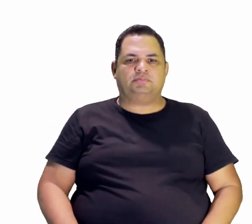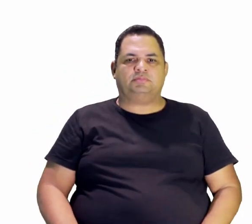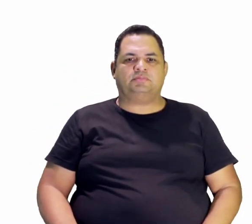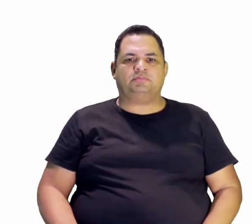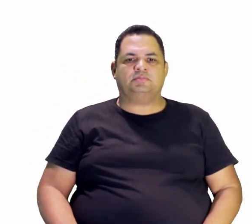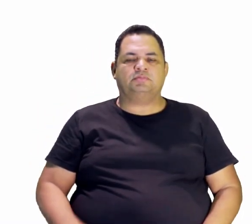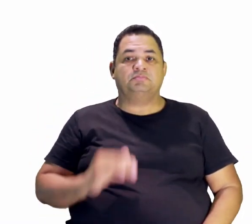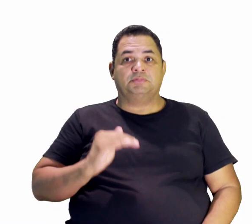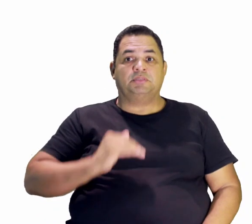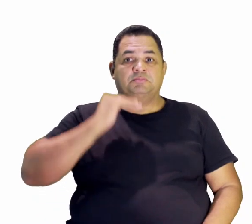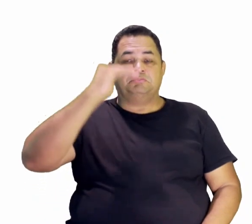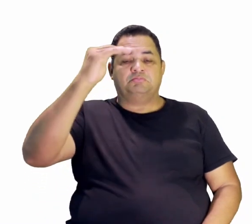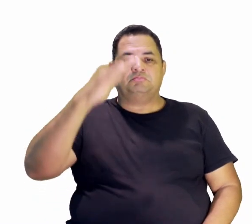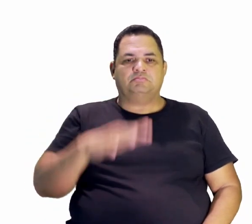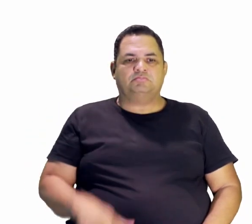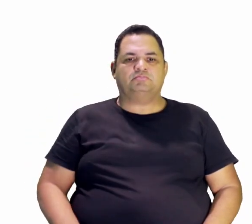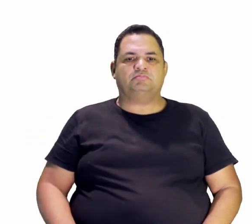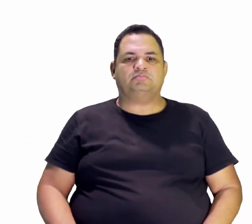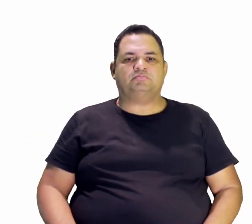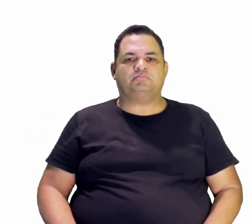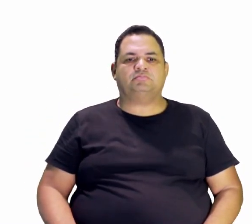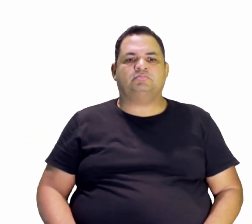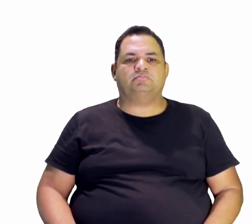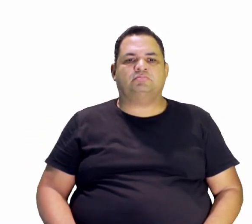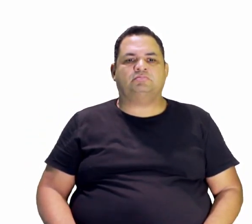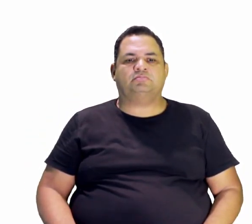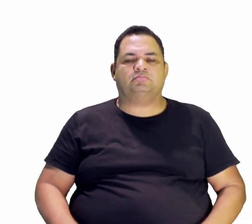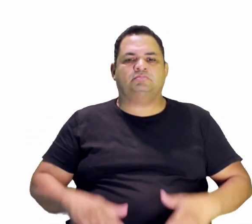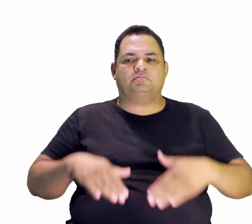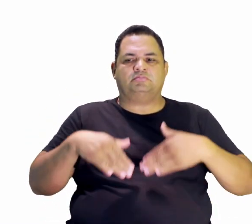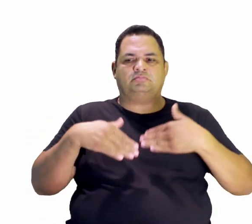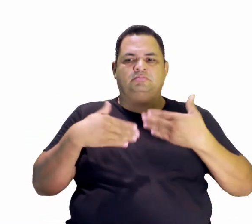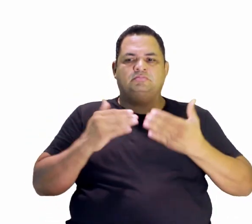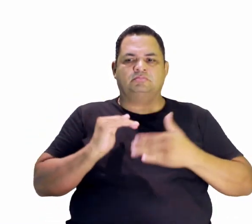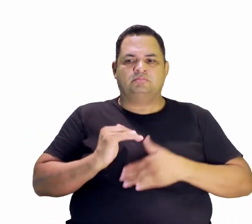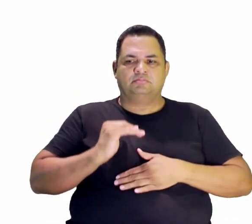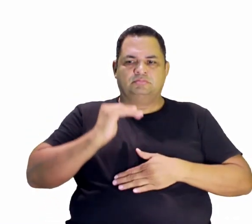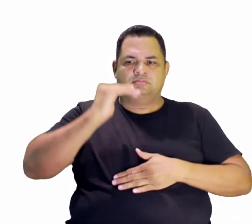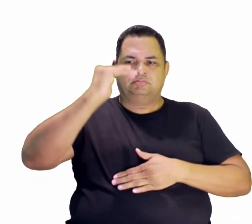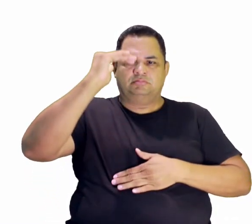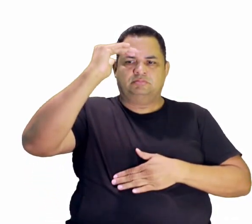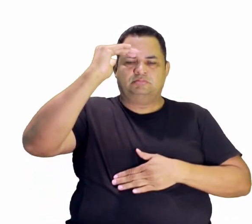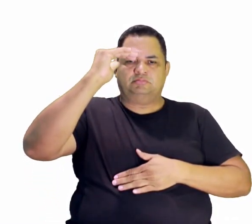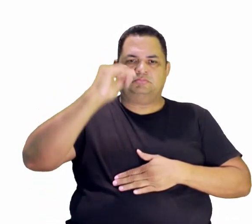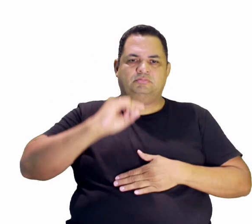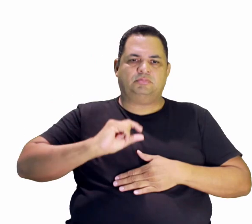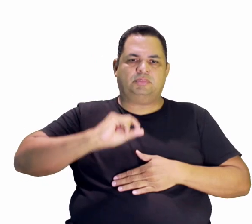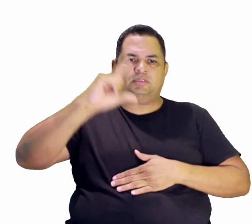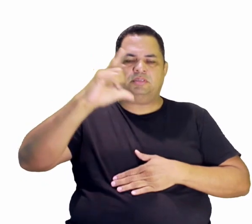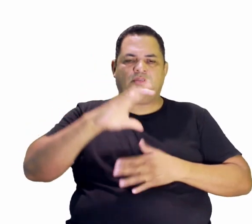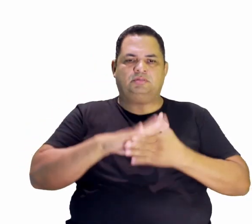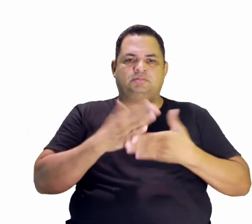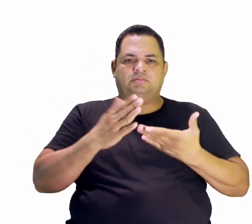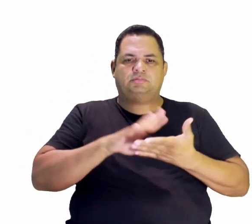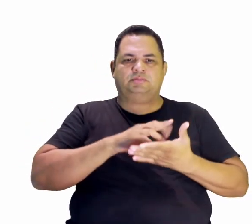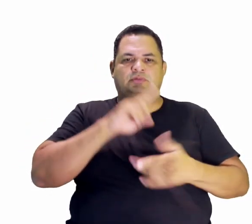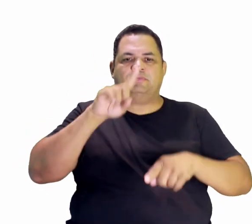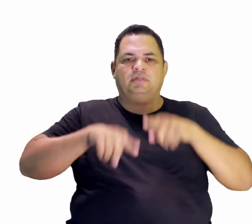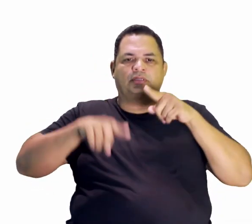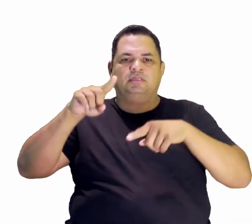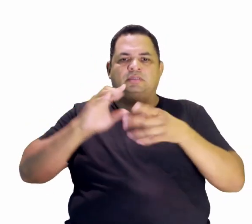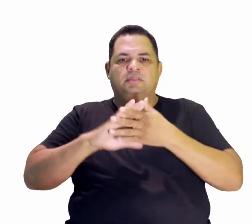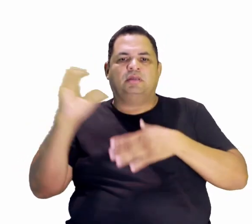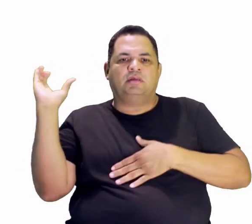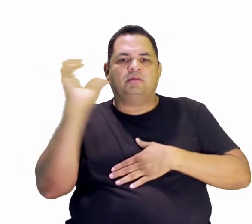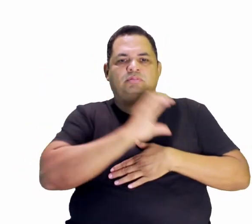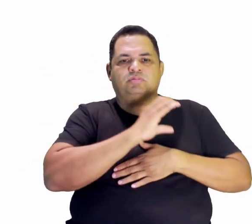ser maior do que a força peso, então ele não consegue erguer. E quanto maior essa velocidade, a variação de velocidade, quando